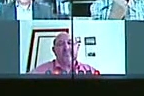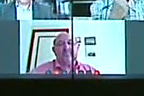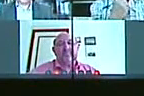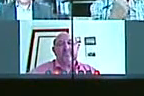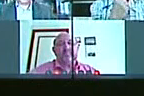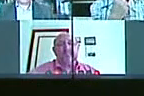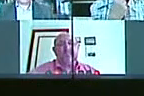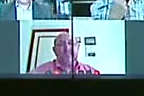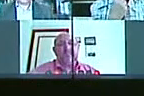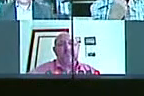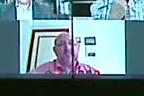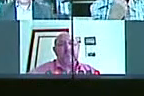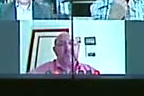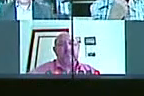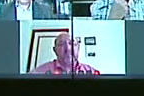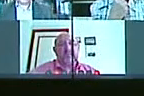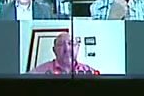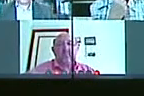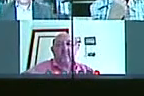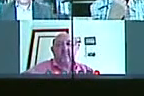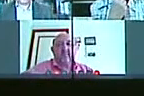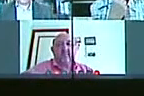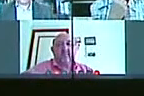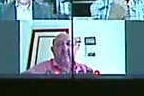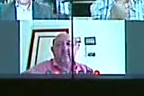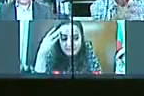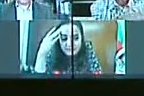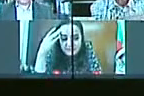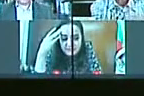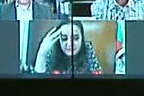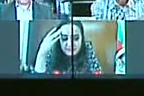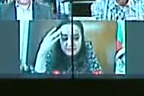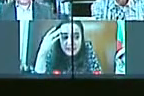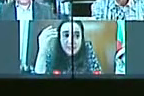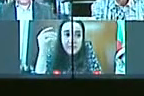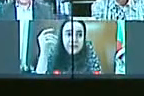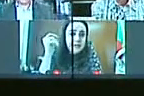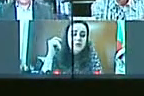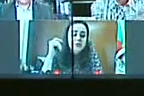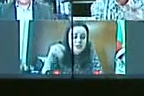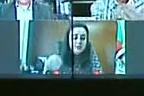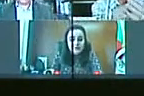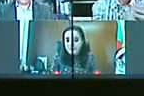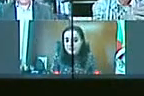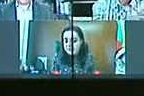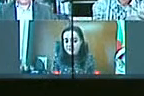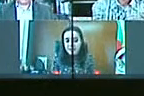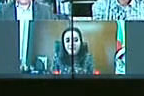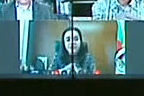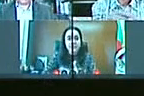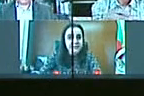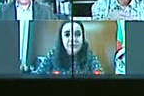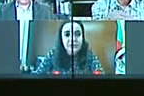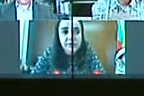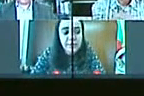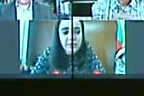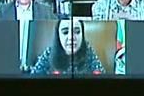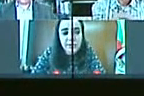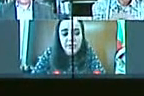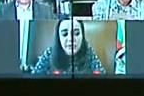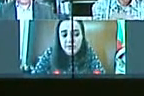Dirceu Franciscon. Favorável, senhor presidente. Ok, presidente Hernani. Ok. Oi, deputado Capuani.